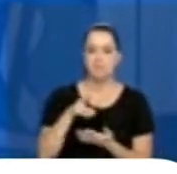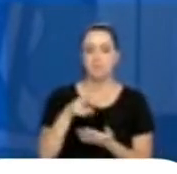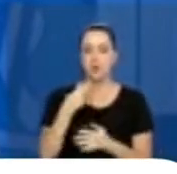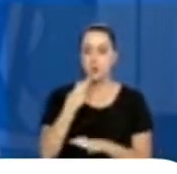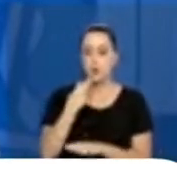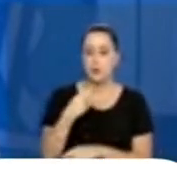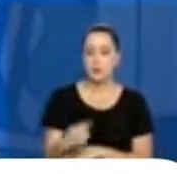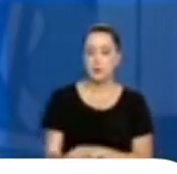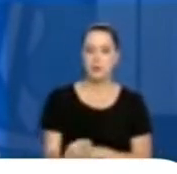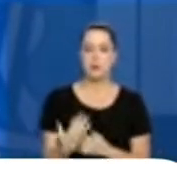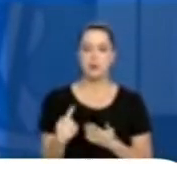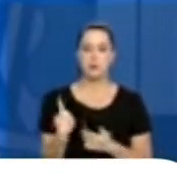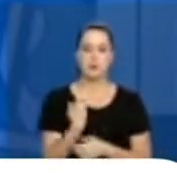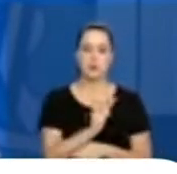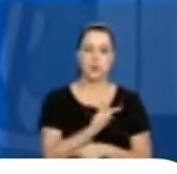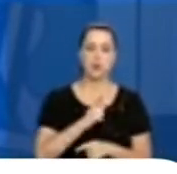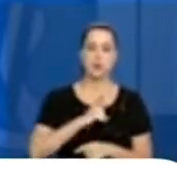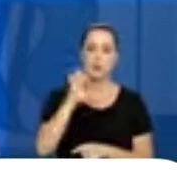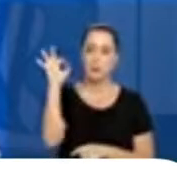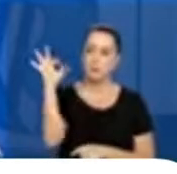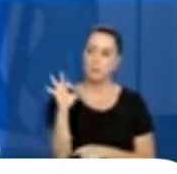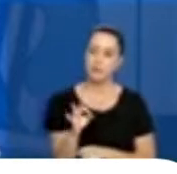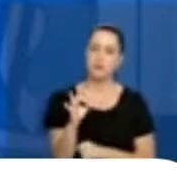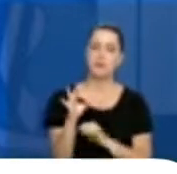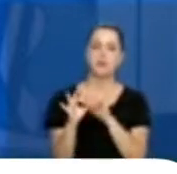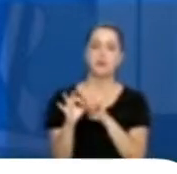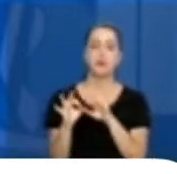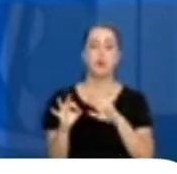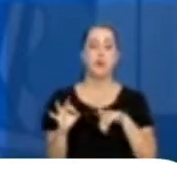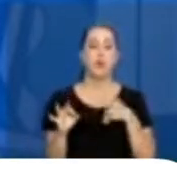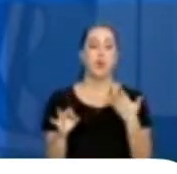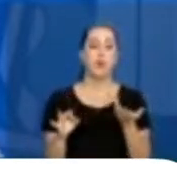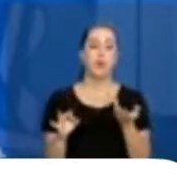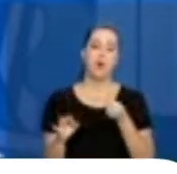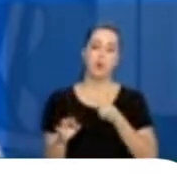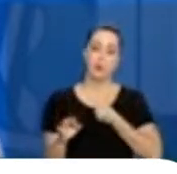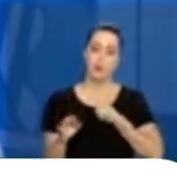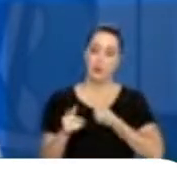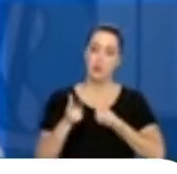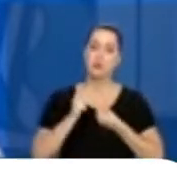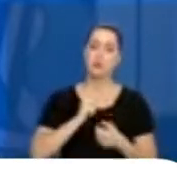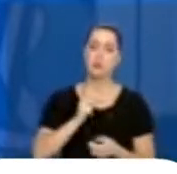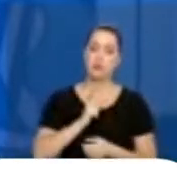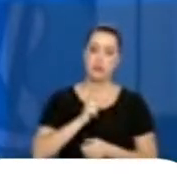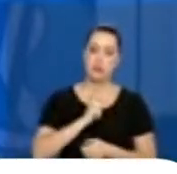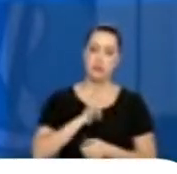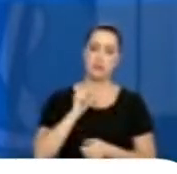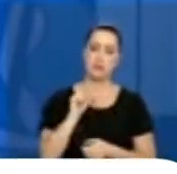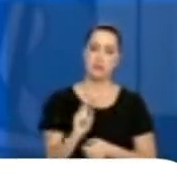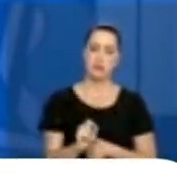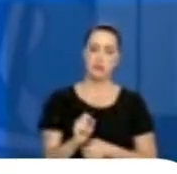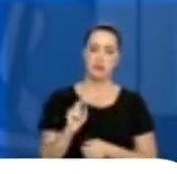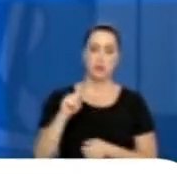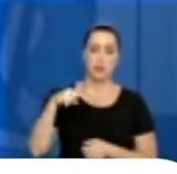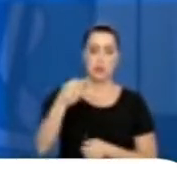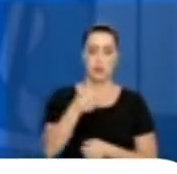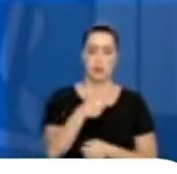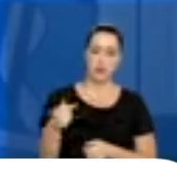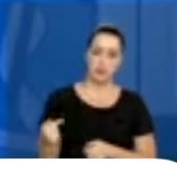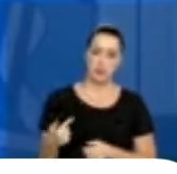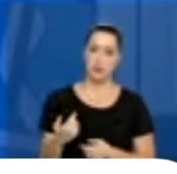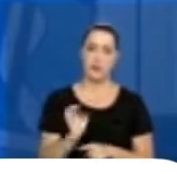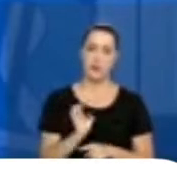central, para que a gente possa ter a projeção de quantos casos nós teremos nas semanas seguintes.